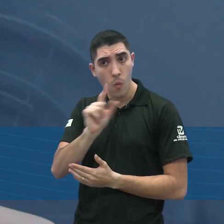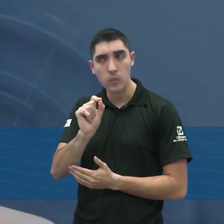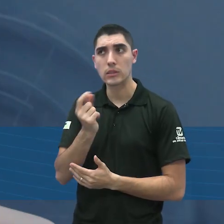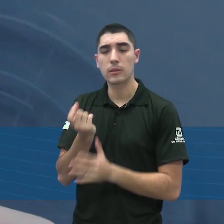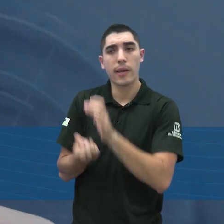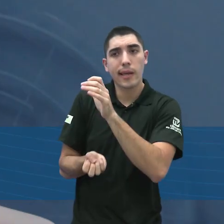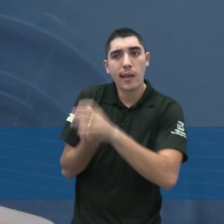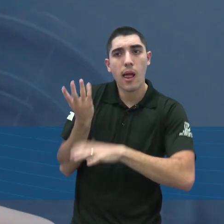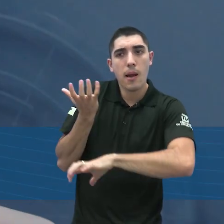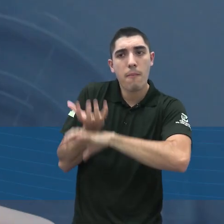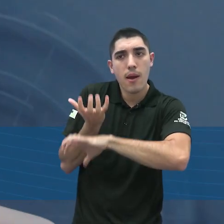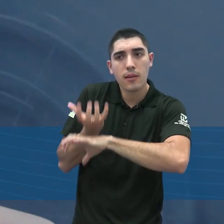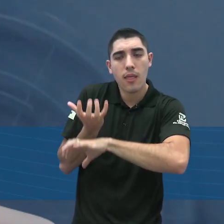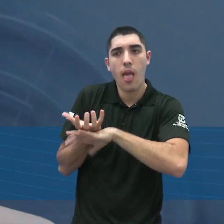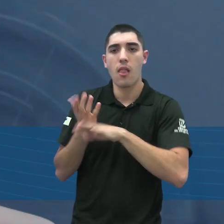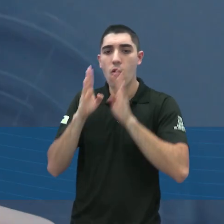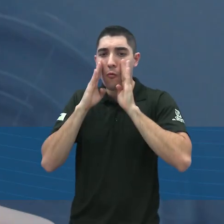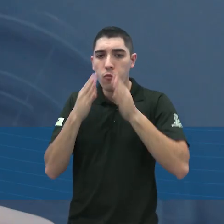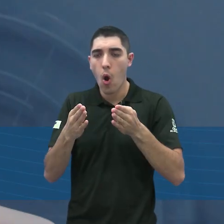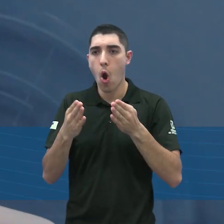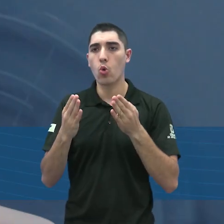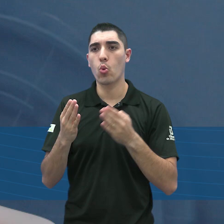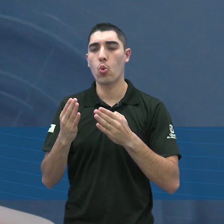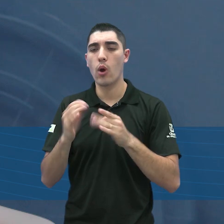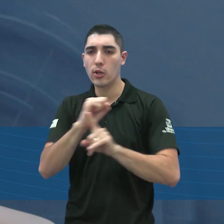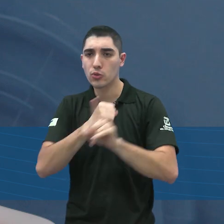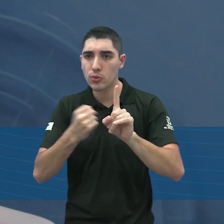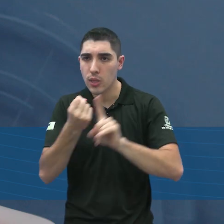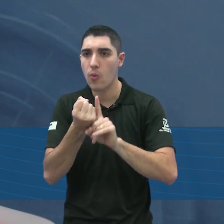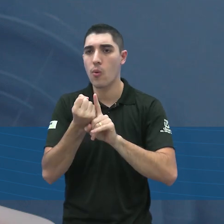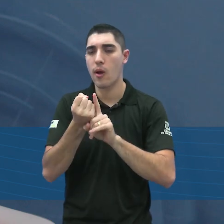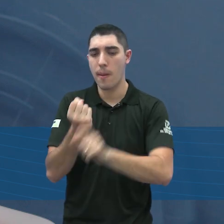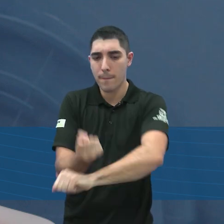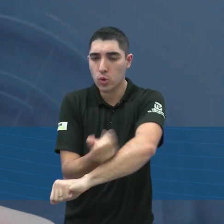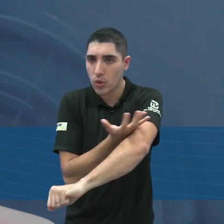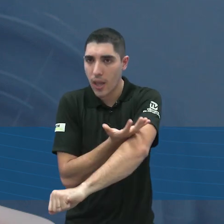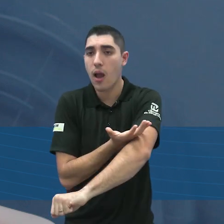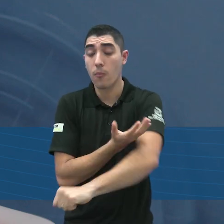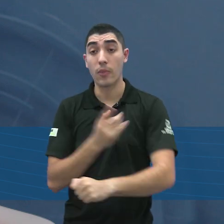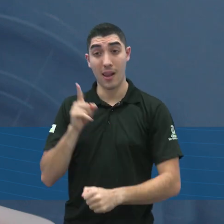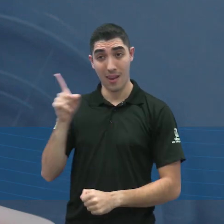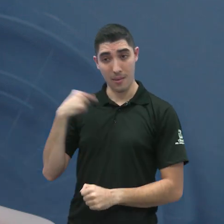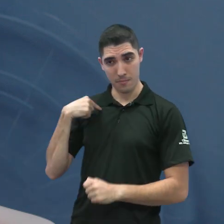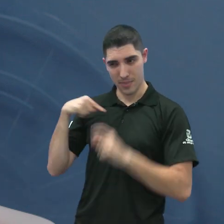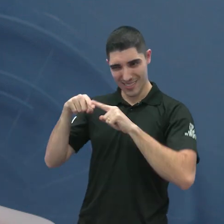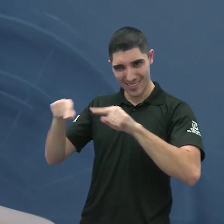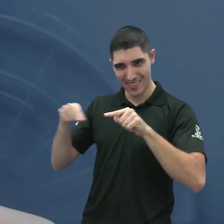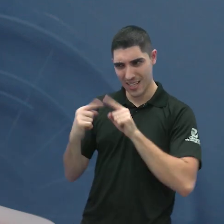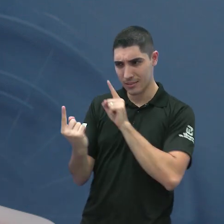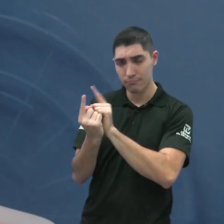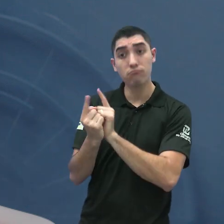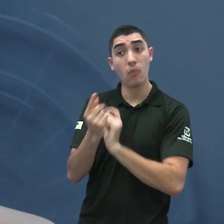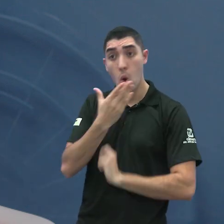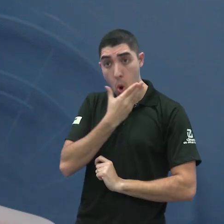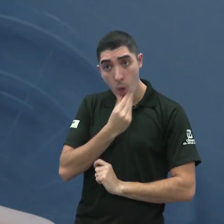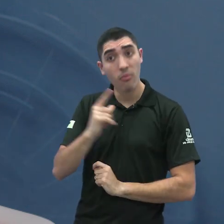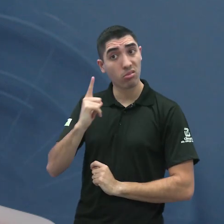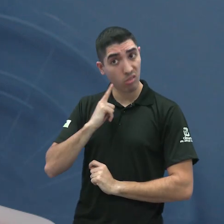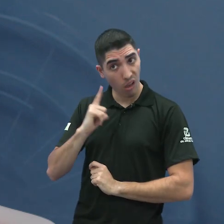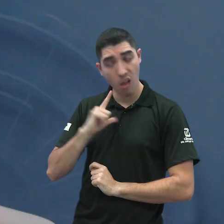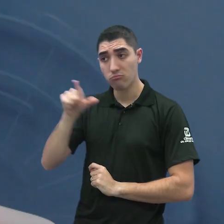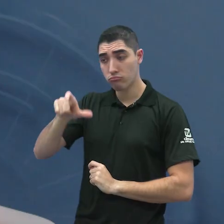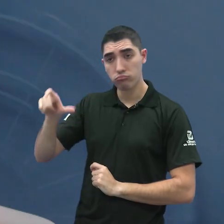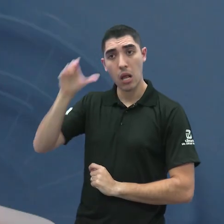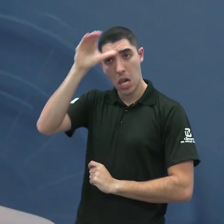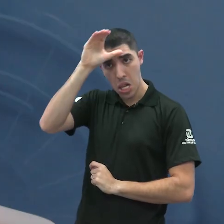conseguiram inserir algumas matérias socioemocionais. A gente vem falando muito, na clínica eu atendo muitos